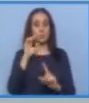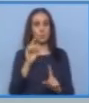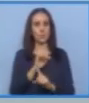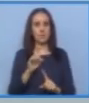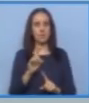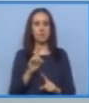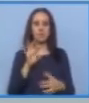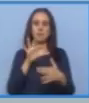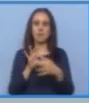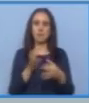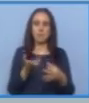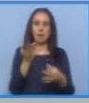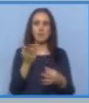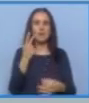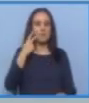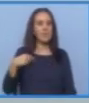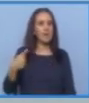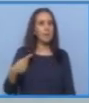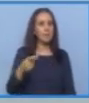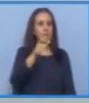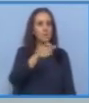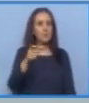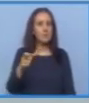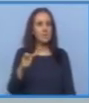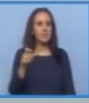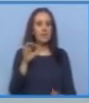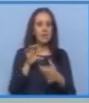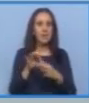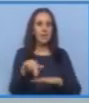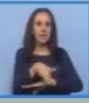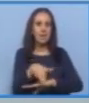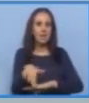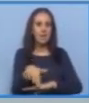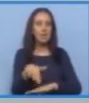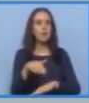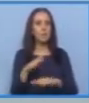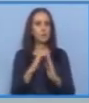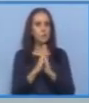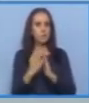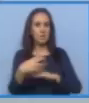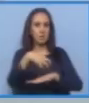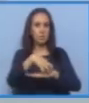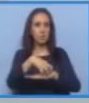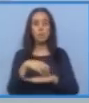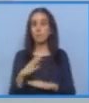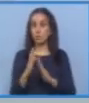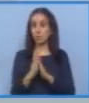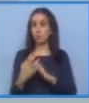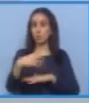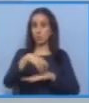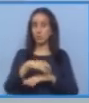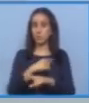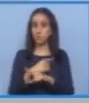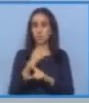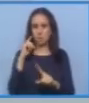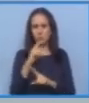como está mais ligado com a vida do dia-a-dia das pessoas, tem mais a ver com a rua do que com os templos, embora nos templos também se pratique